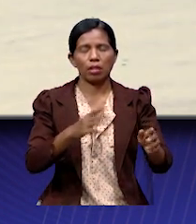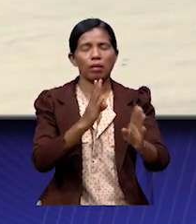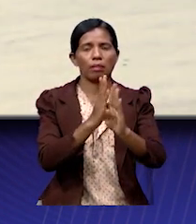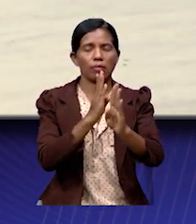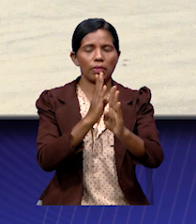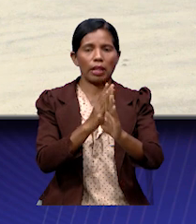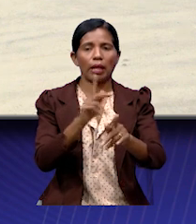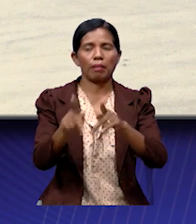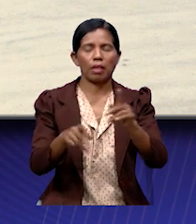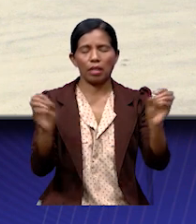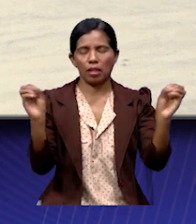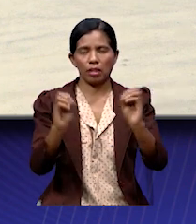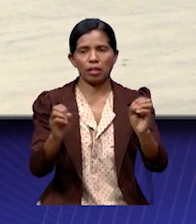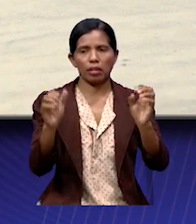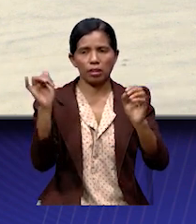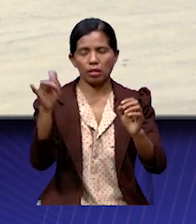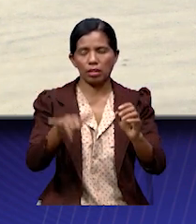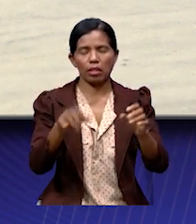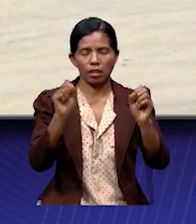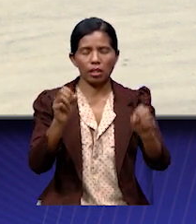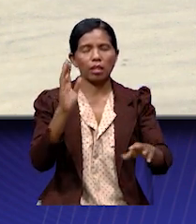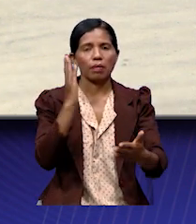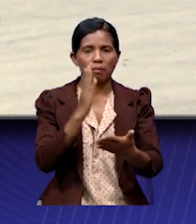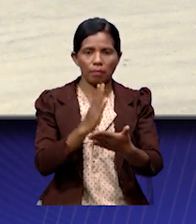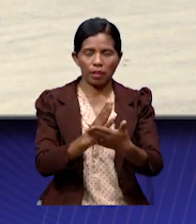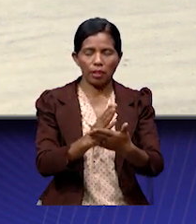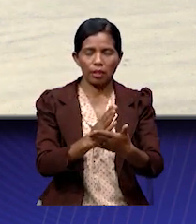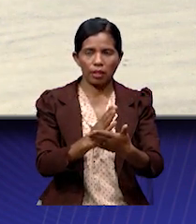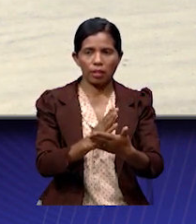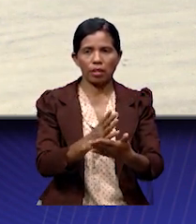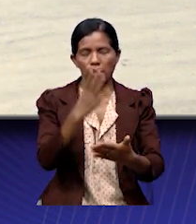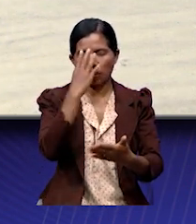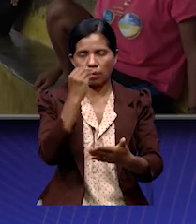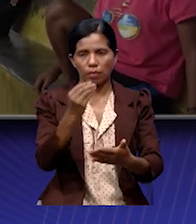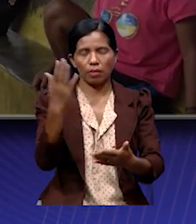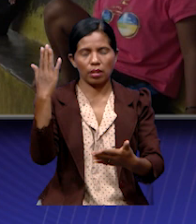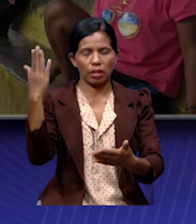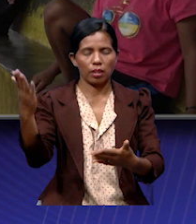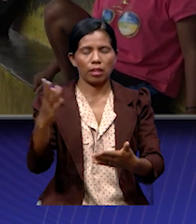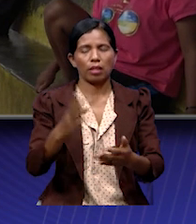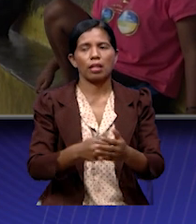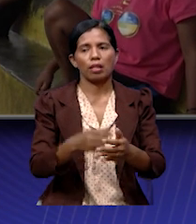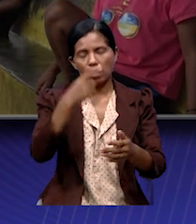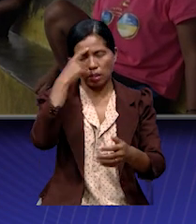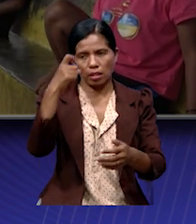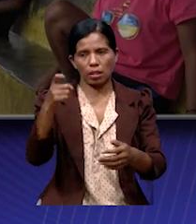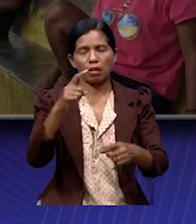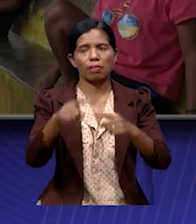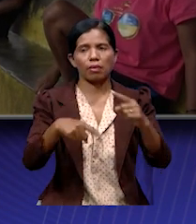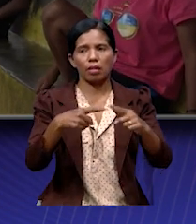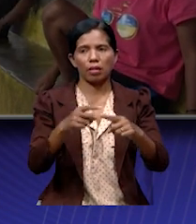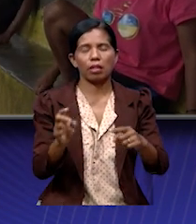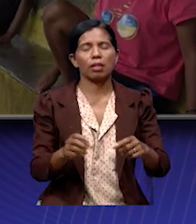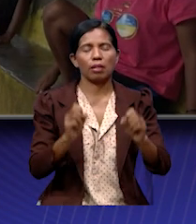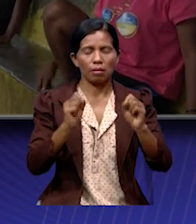iha, obrigado sira tenki para no toba iha terminal, tamba banhira sira